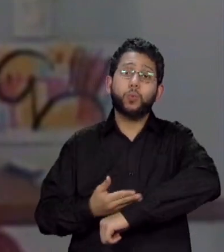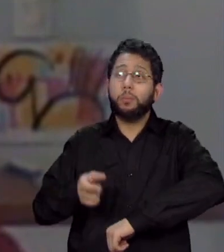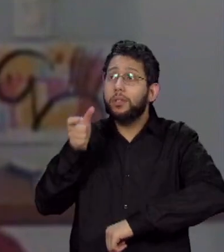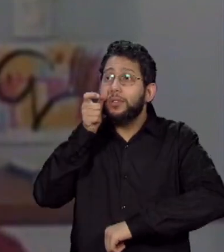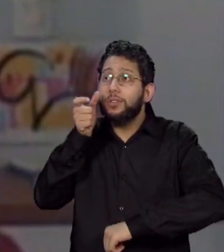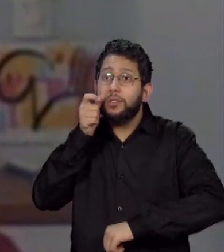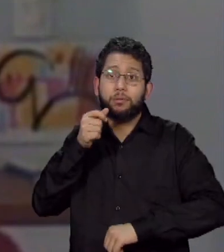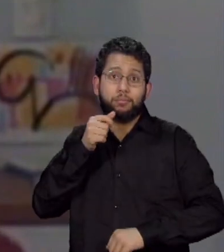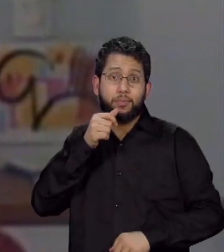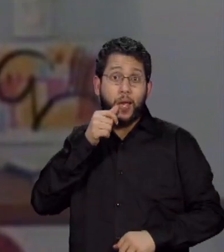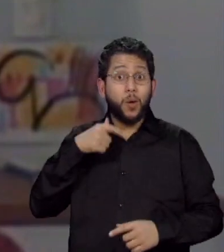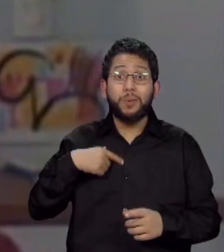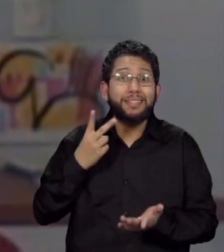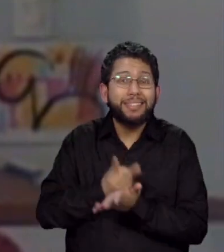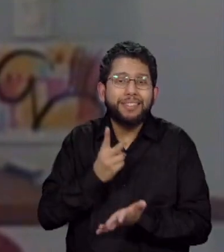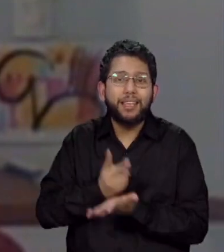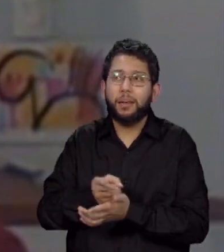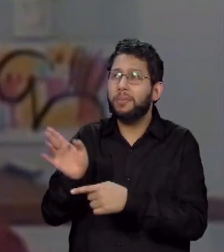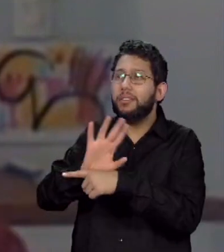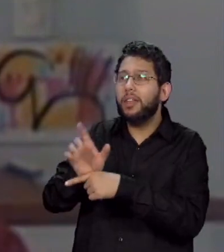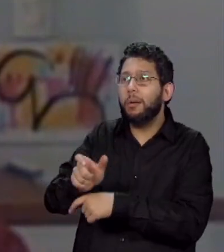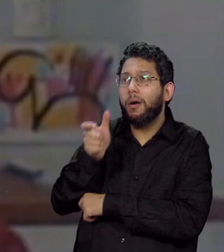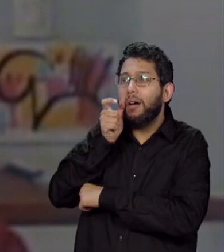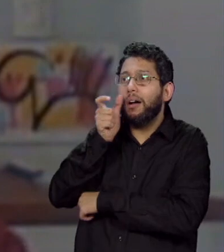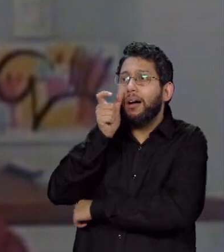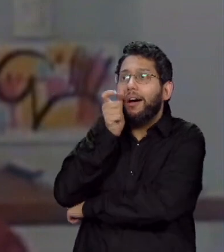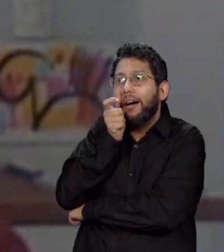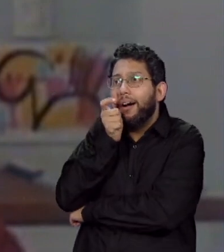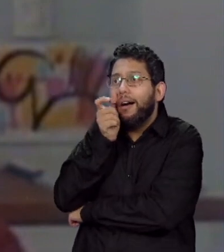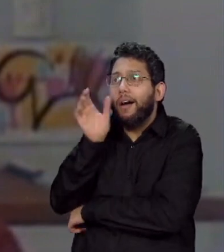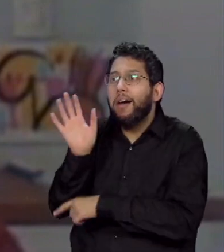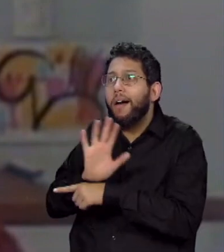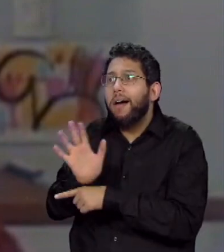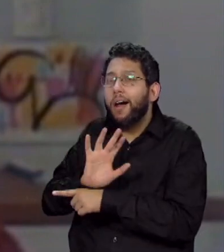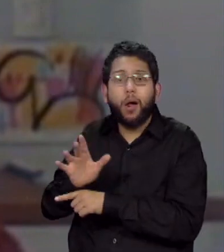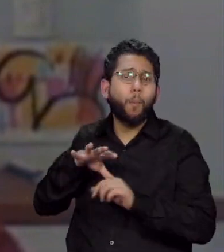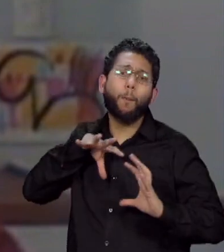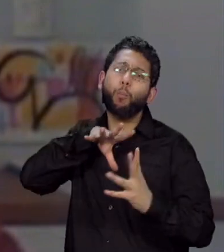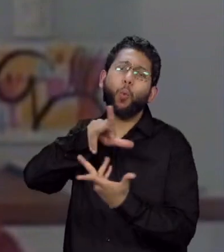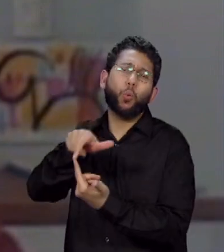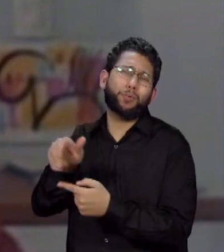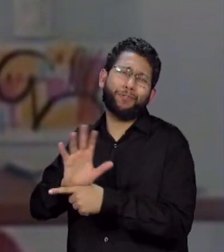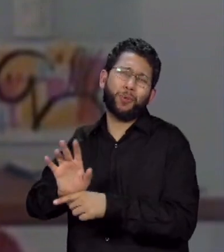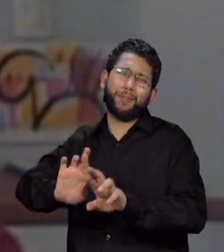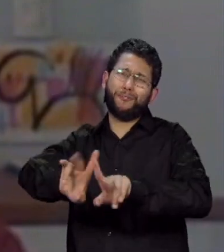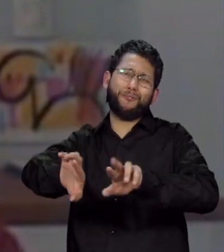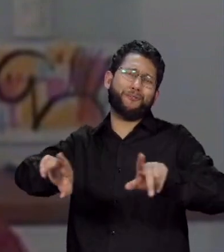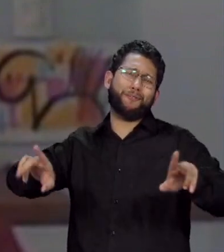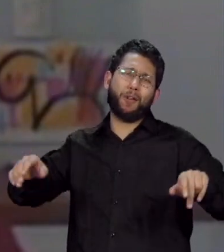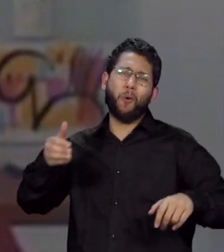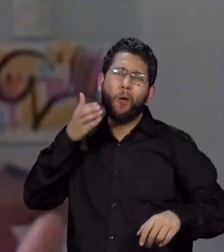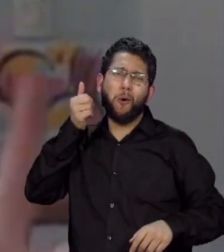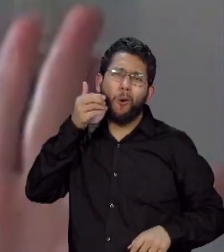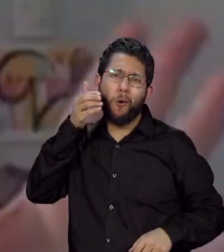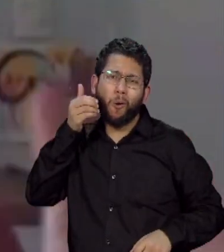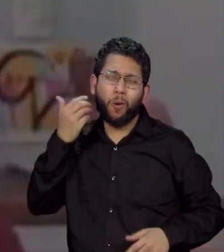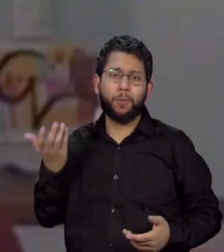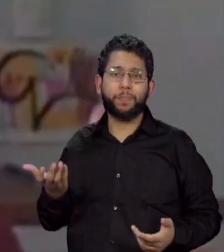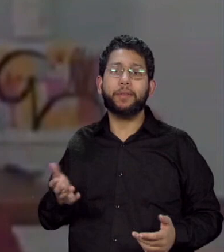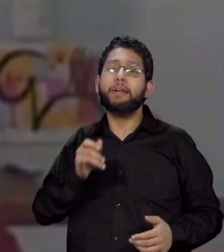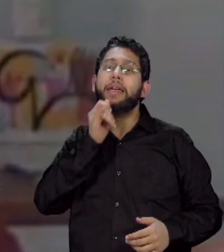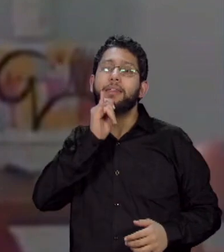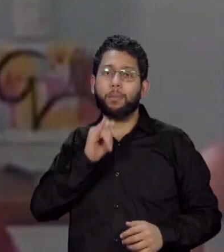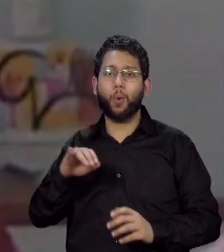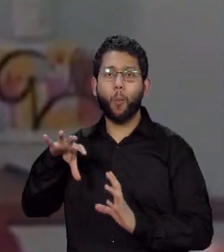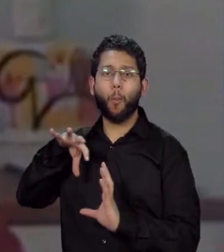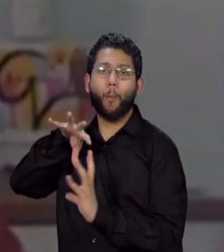sempre fui uma ávida espectadora de cinema mundial, né? Cinema mundial é tudo aquilo que é feito